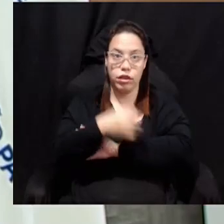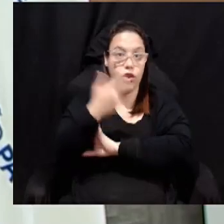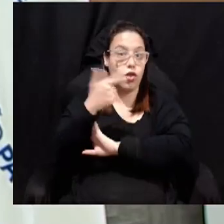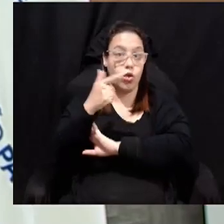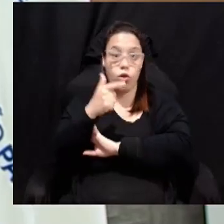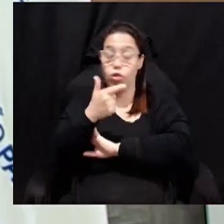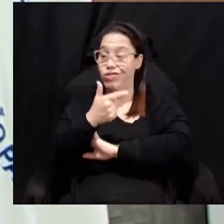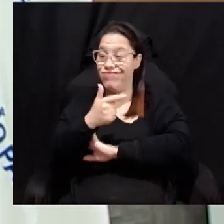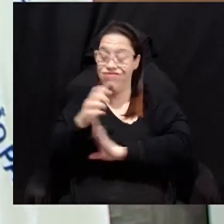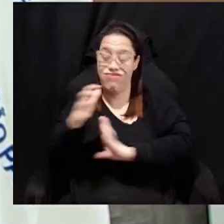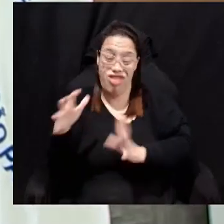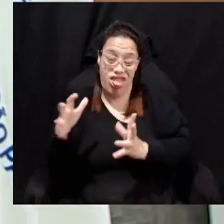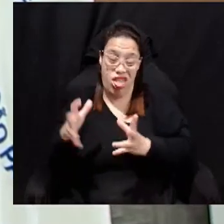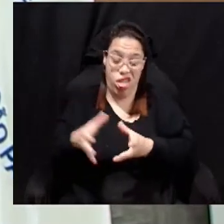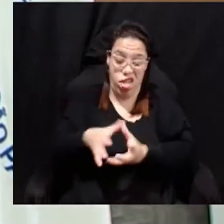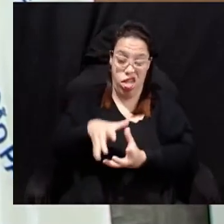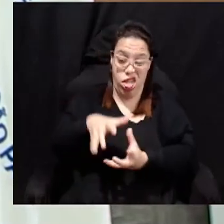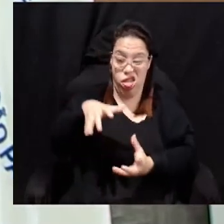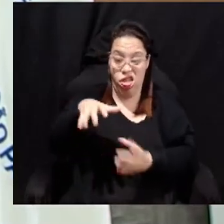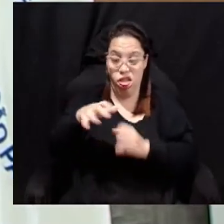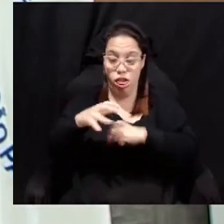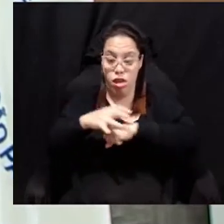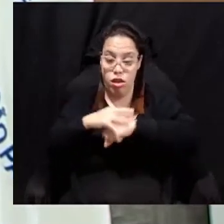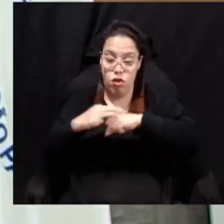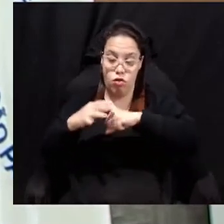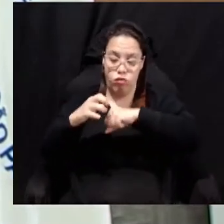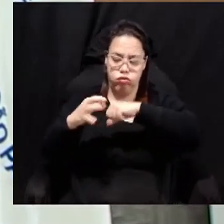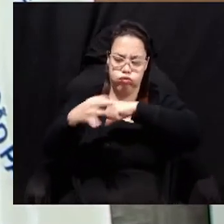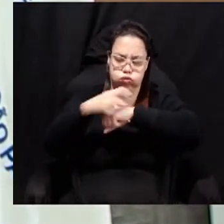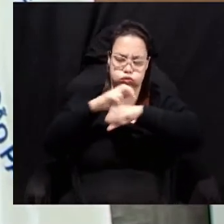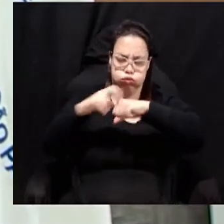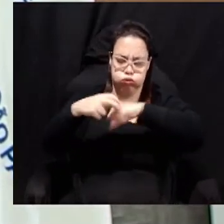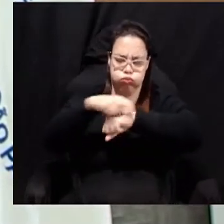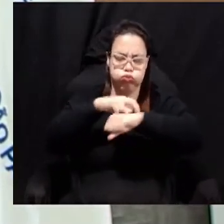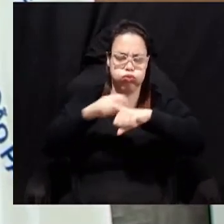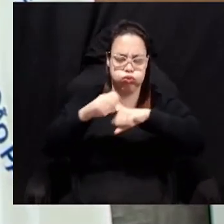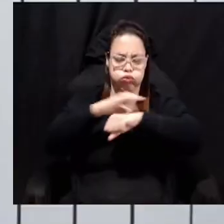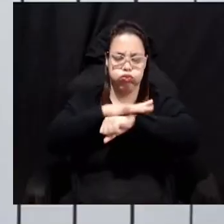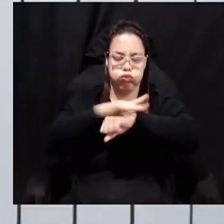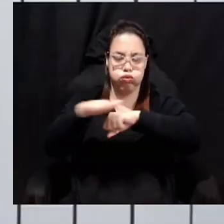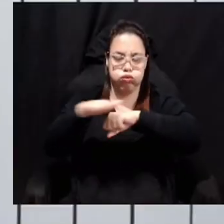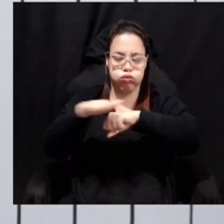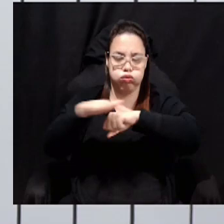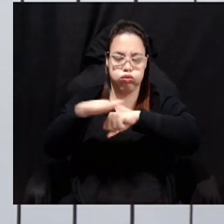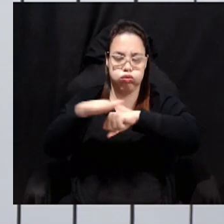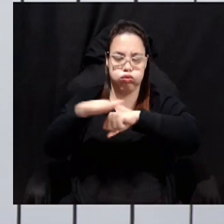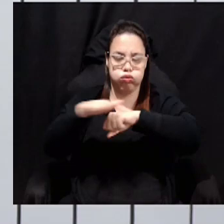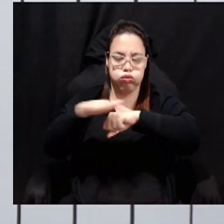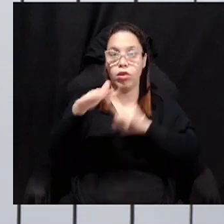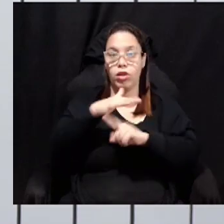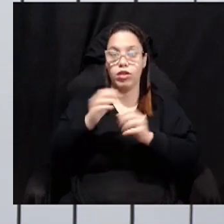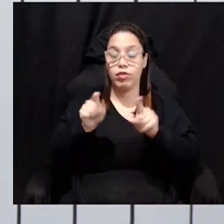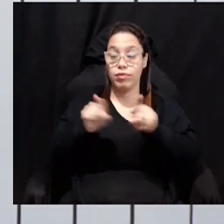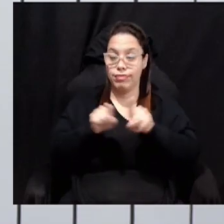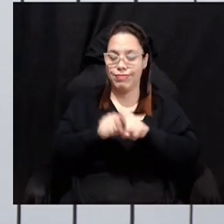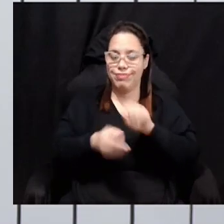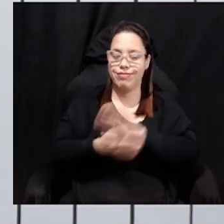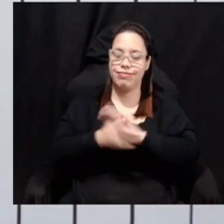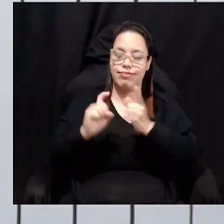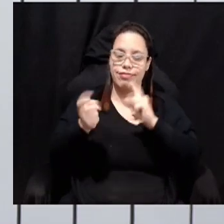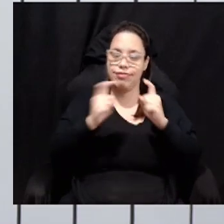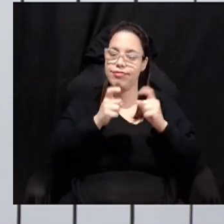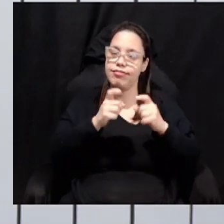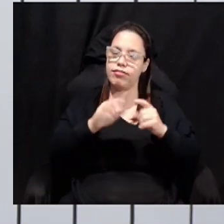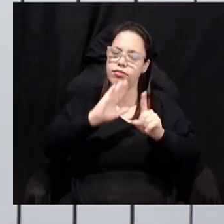problema de epidemia de dengue. Isso vai contribuir muito com o meio ambiente também. Em reunião solene foi